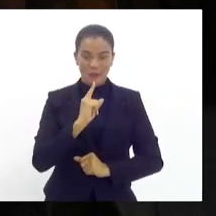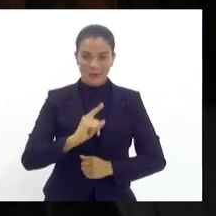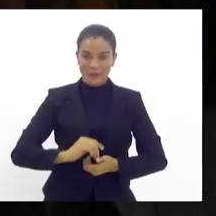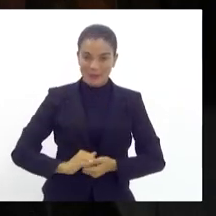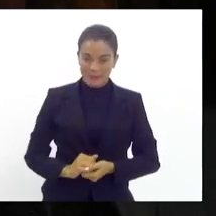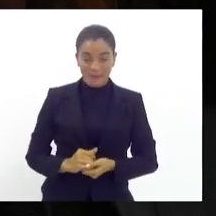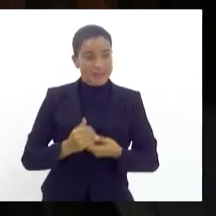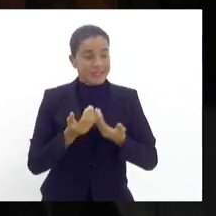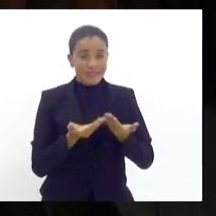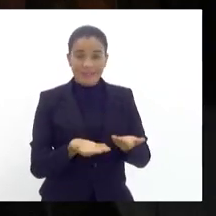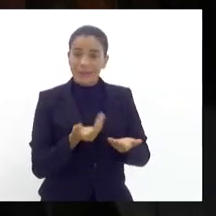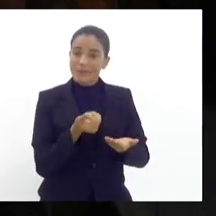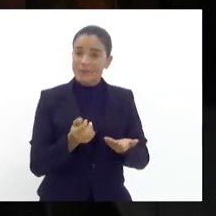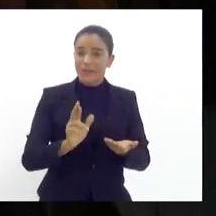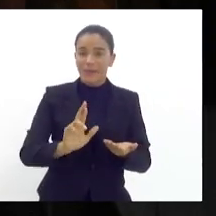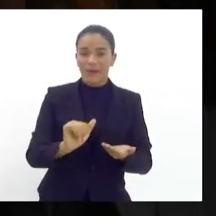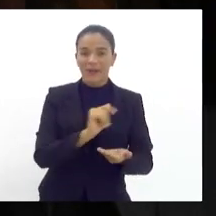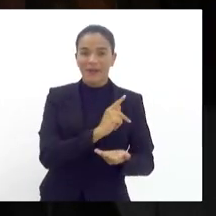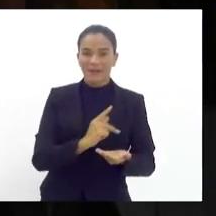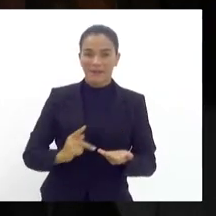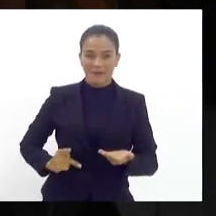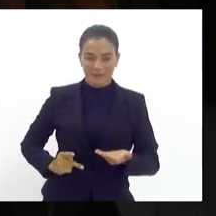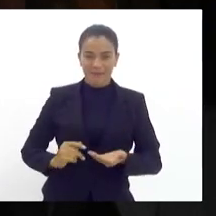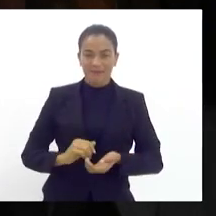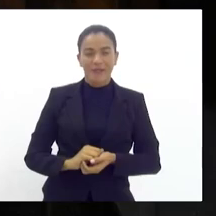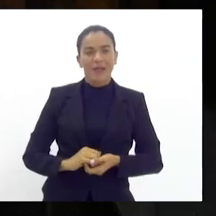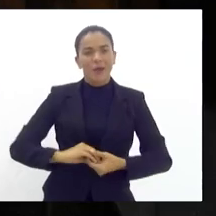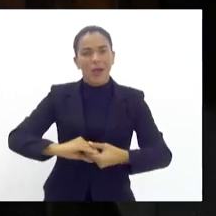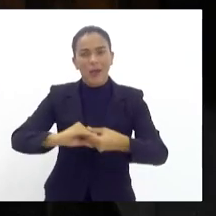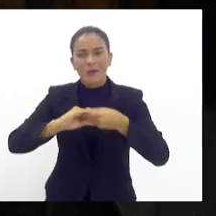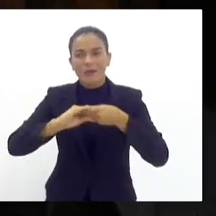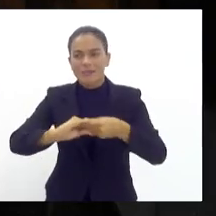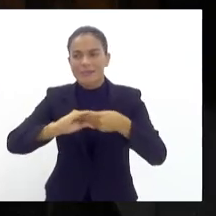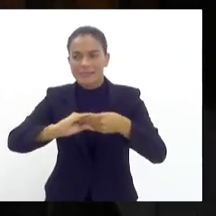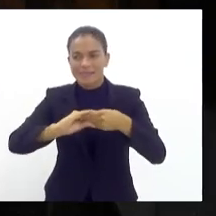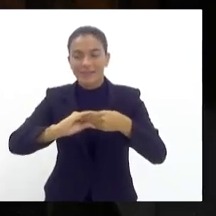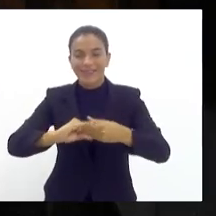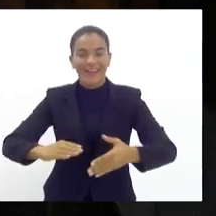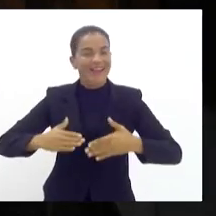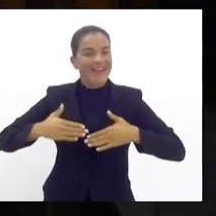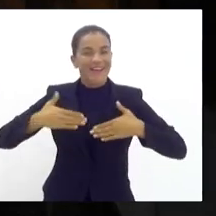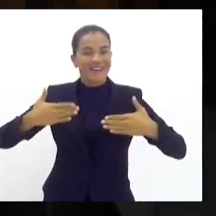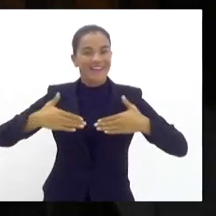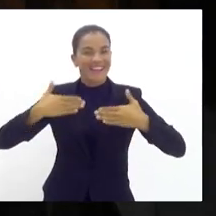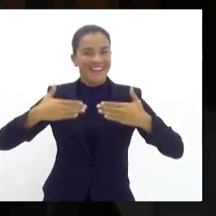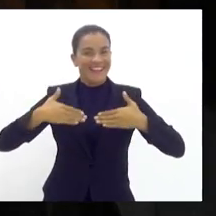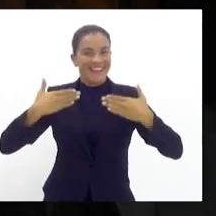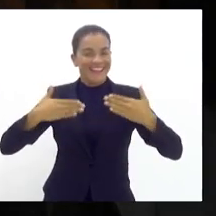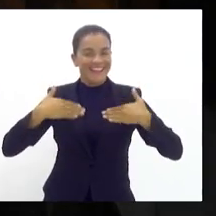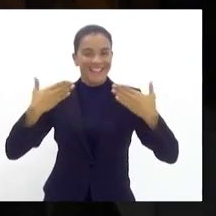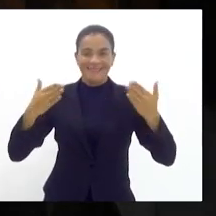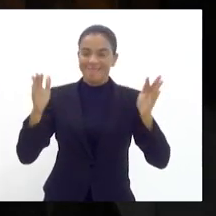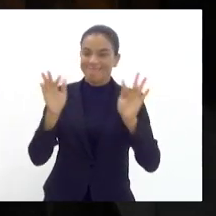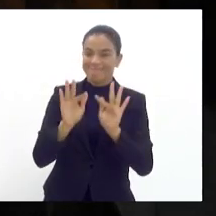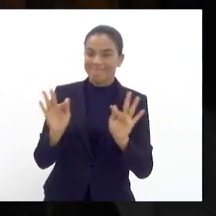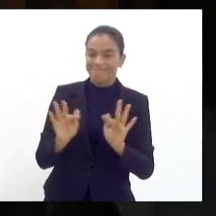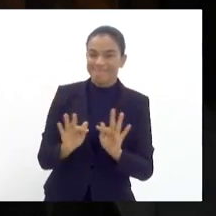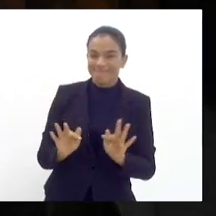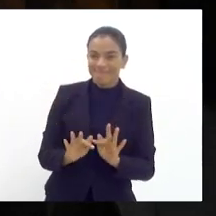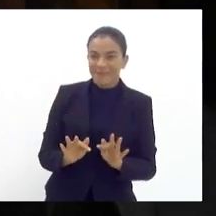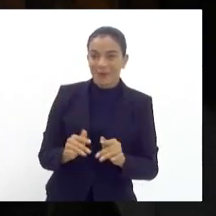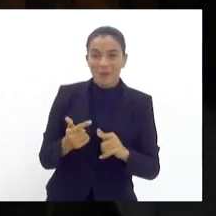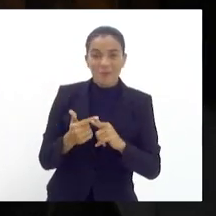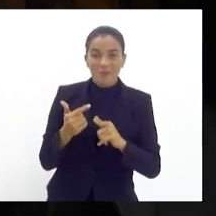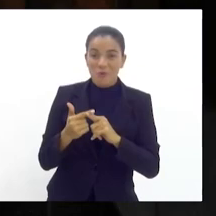Mas a senhora Presidente eu queria saudar com muita alegria porque acabou de